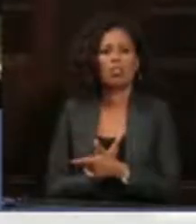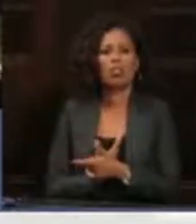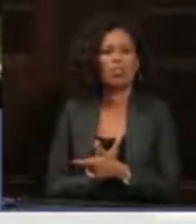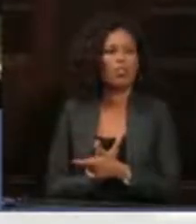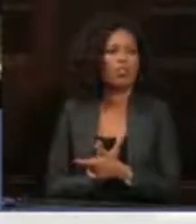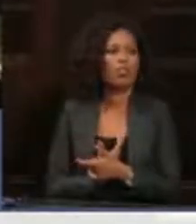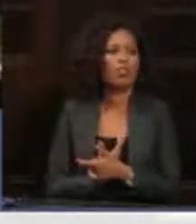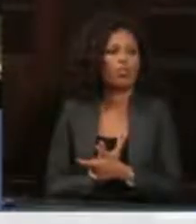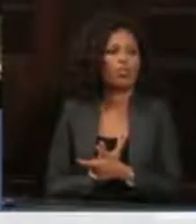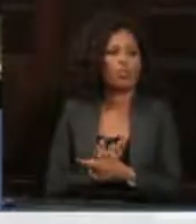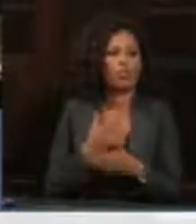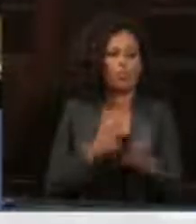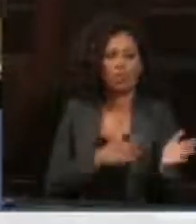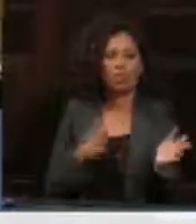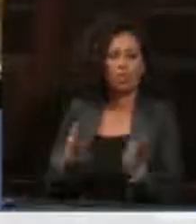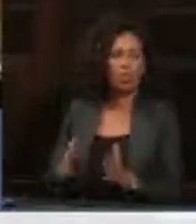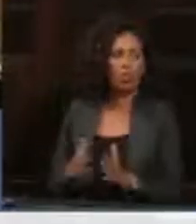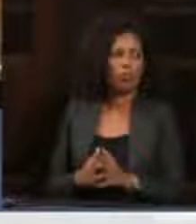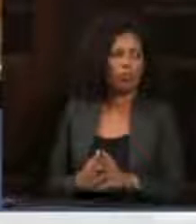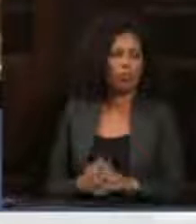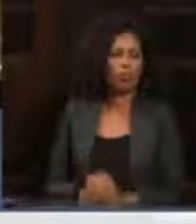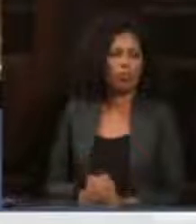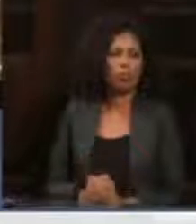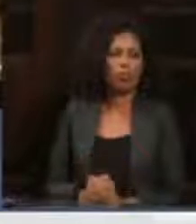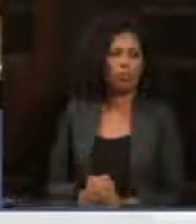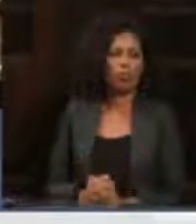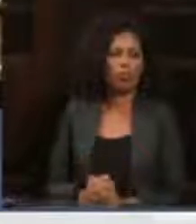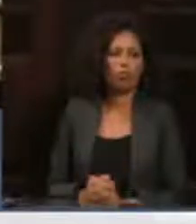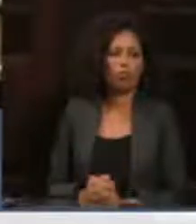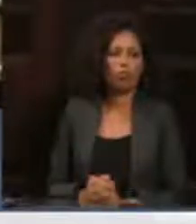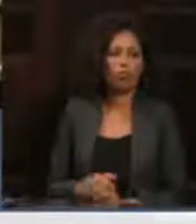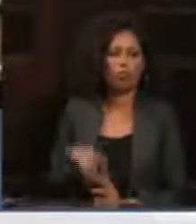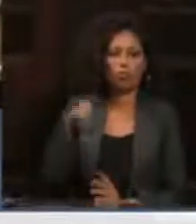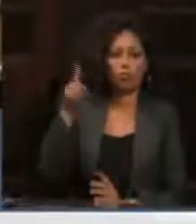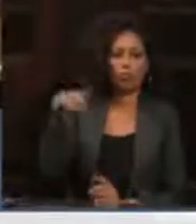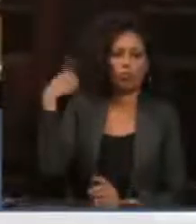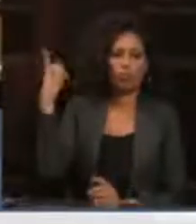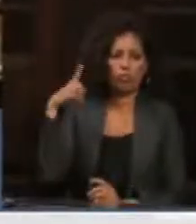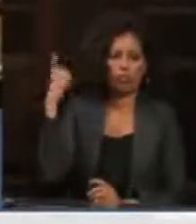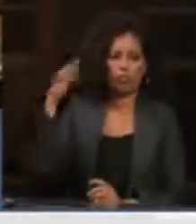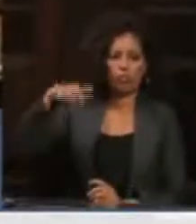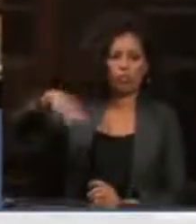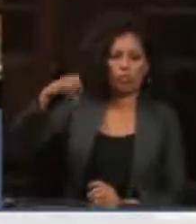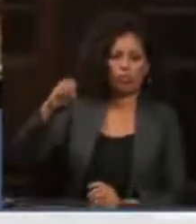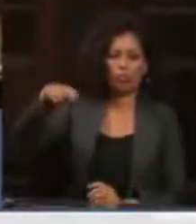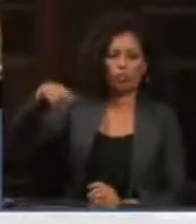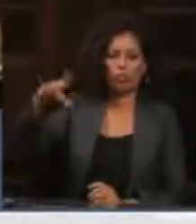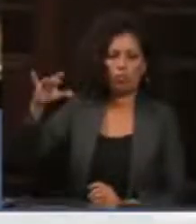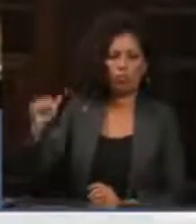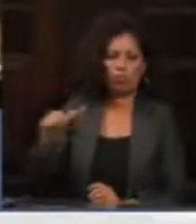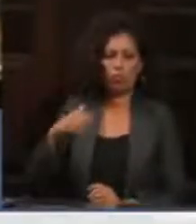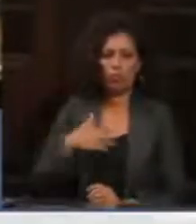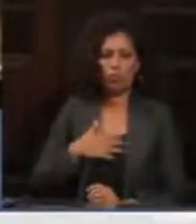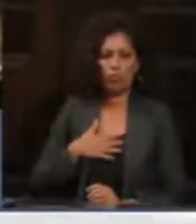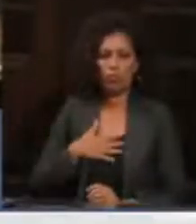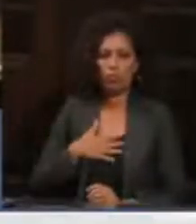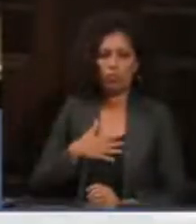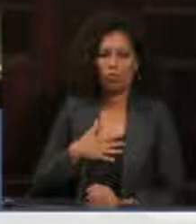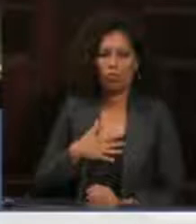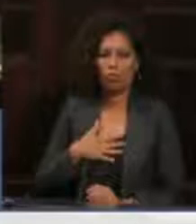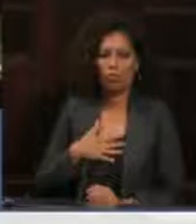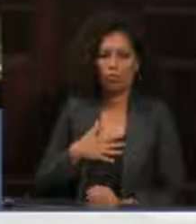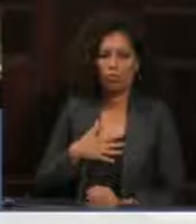sim. Bom, excelentíssima deputada Mônica Francisco, eu